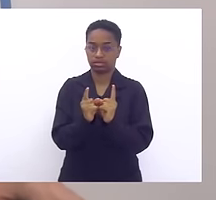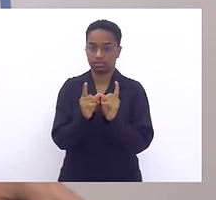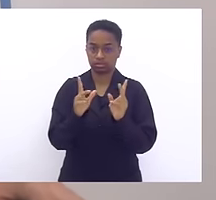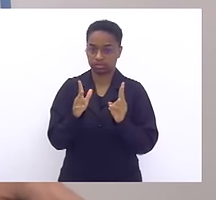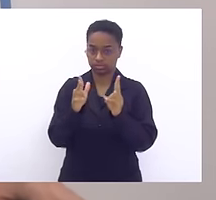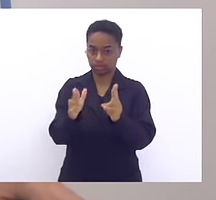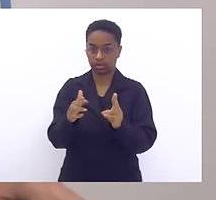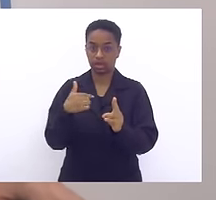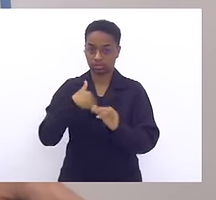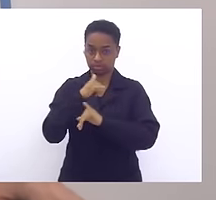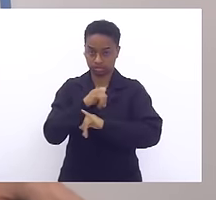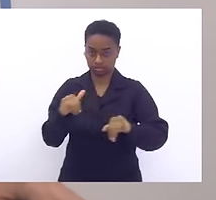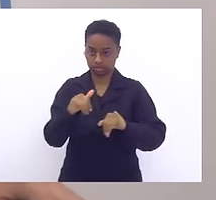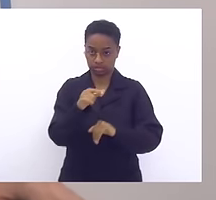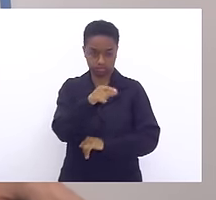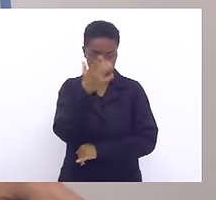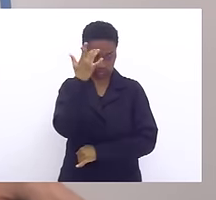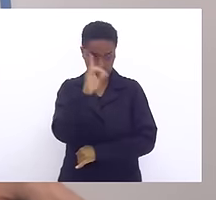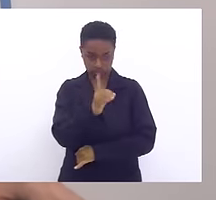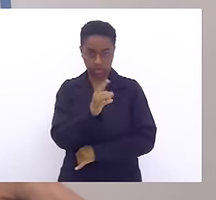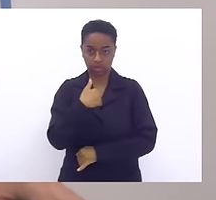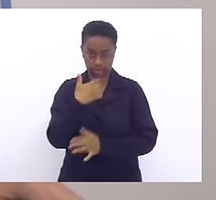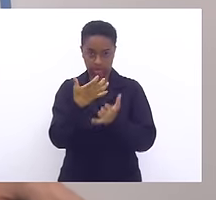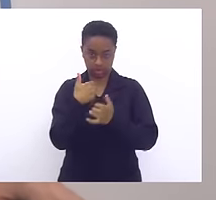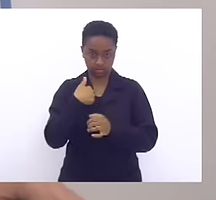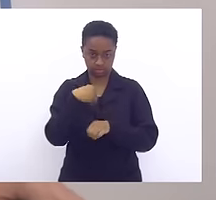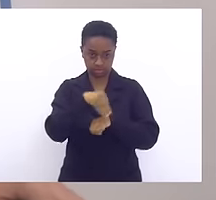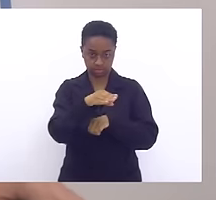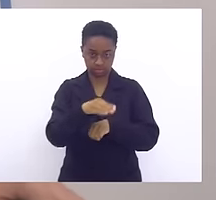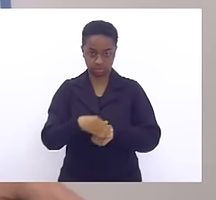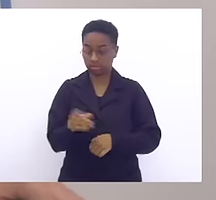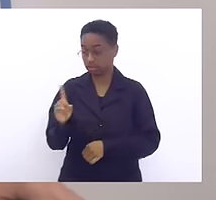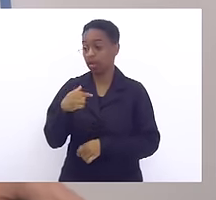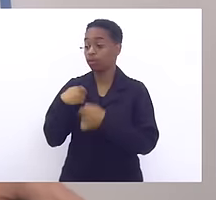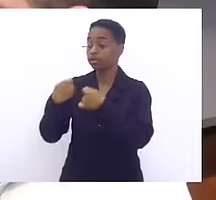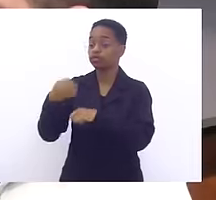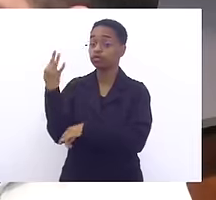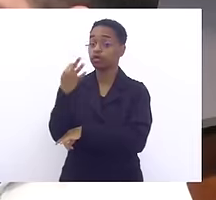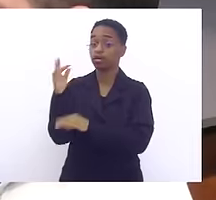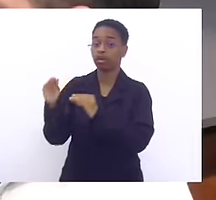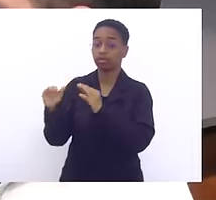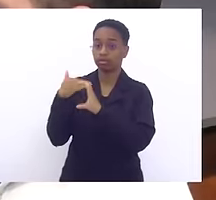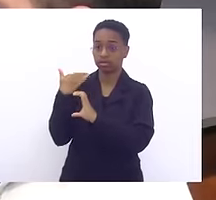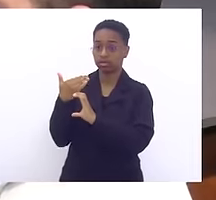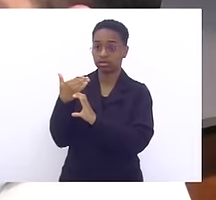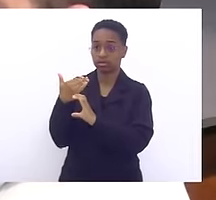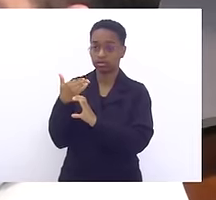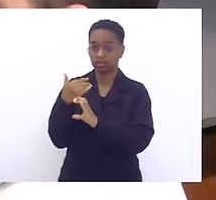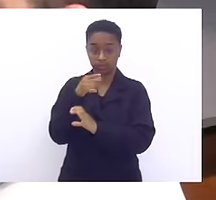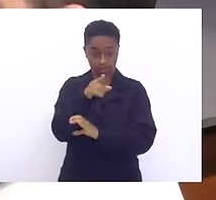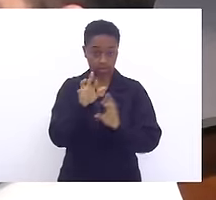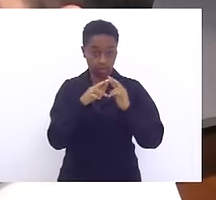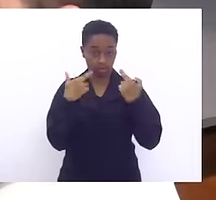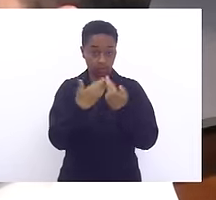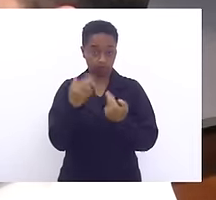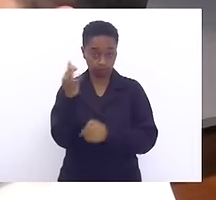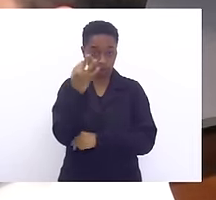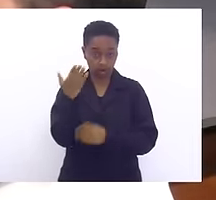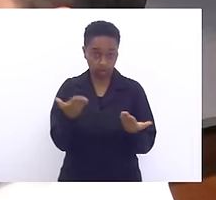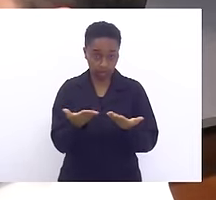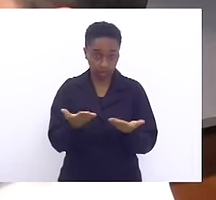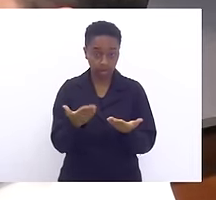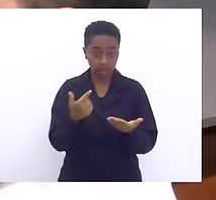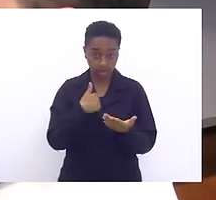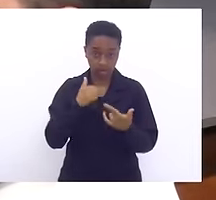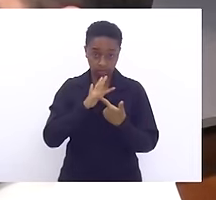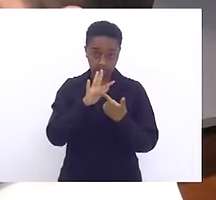dizendo eu preciso disso formalmente Doutor informa uma audiência formaltou eu